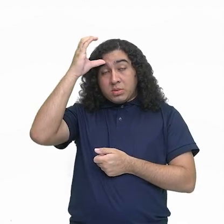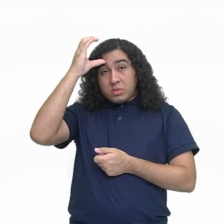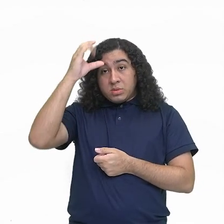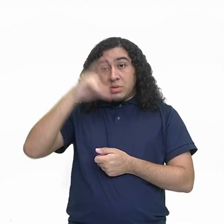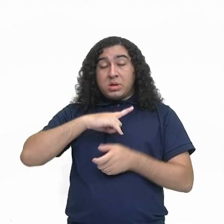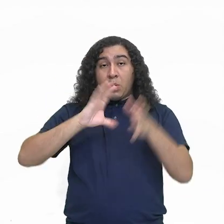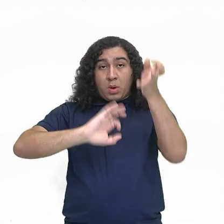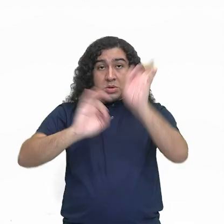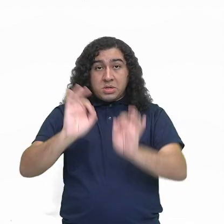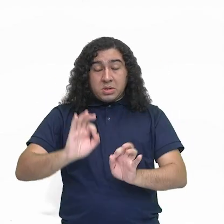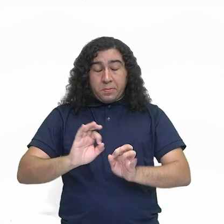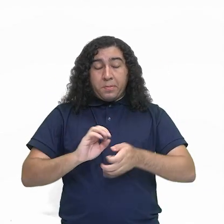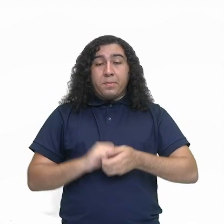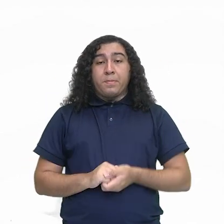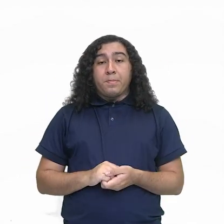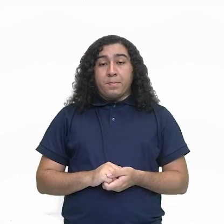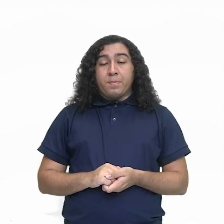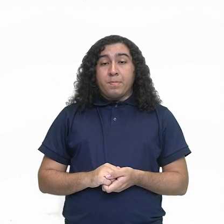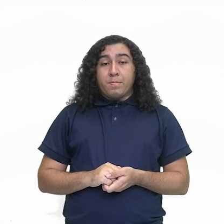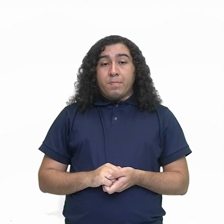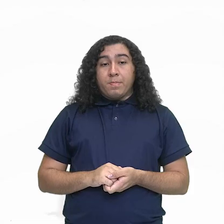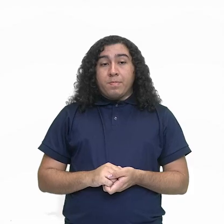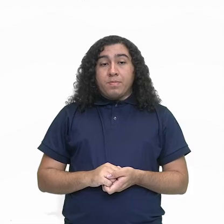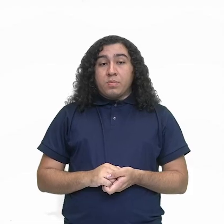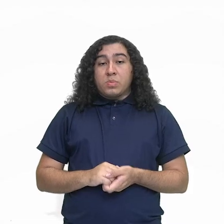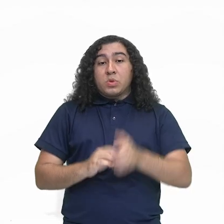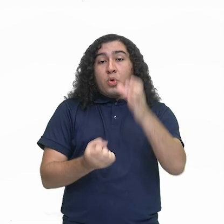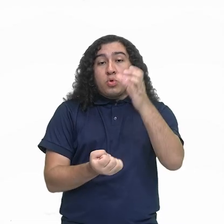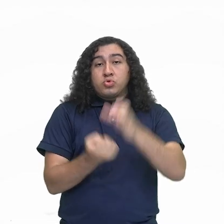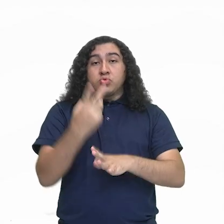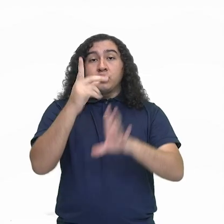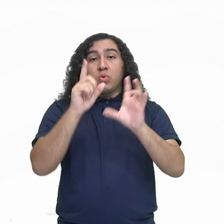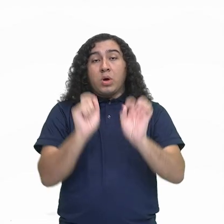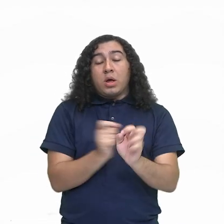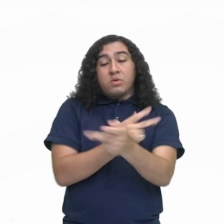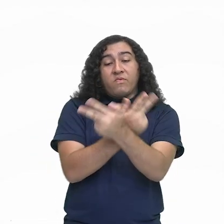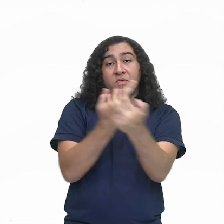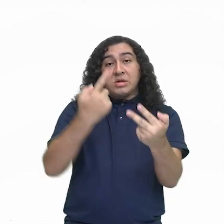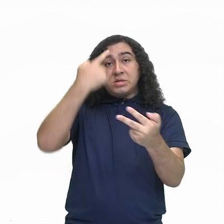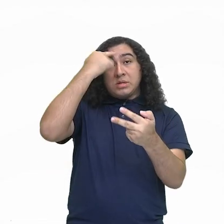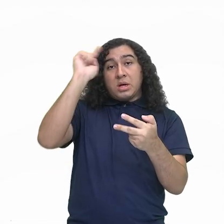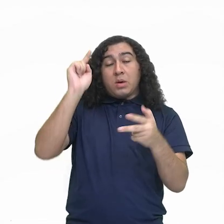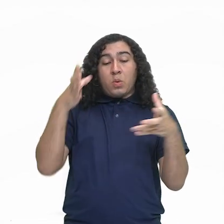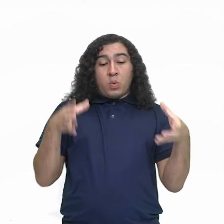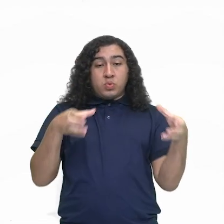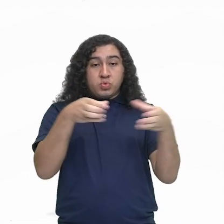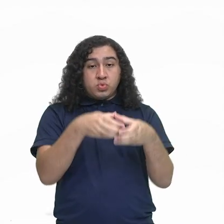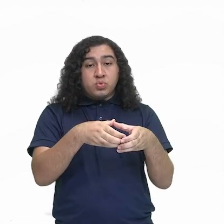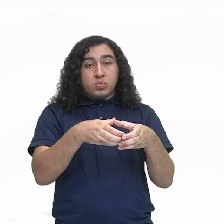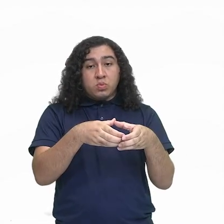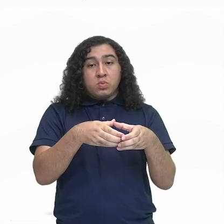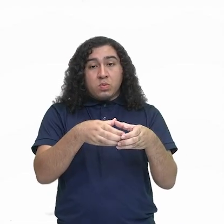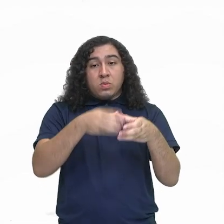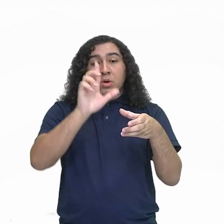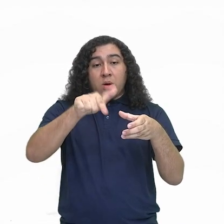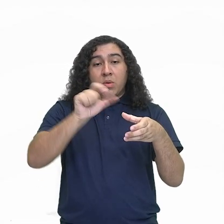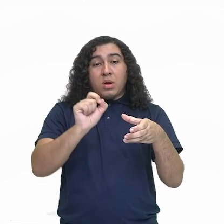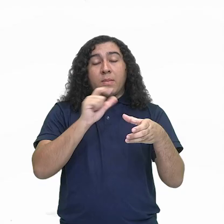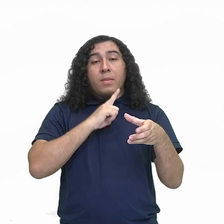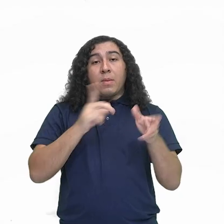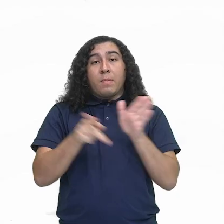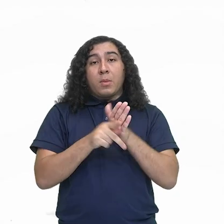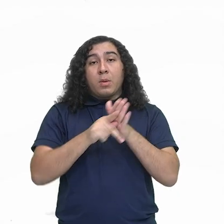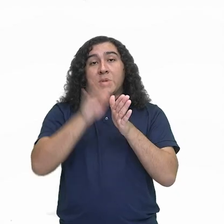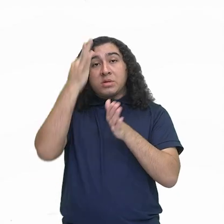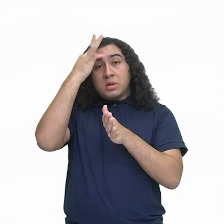ordenado, isto é, formado a partir de um conjunto de ideias que são formadoras